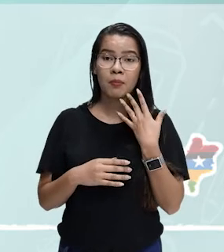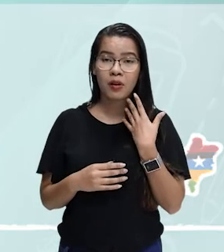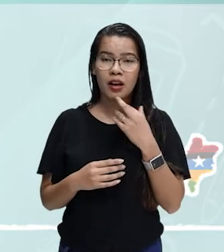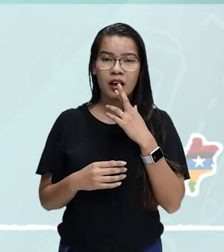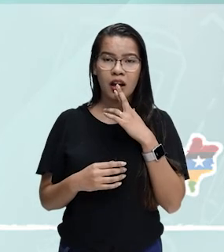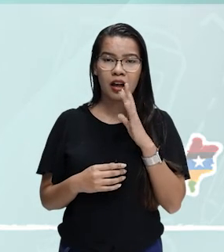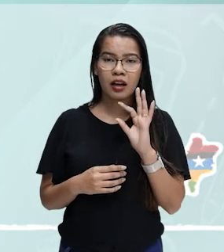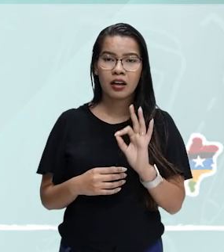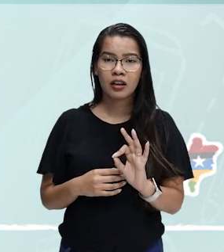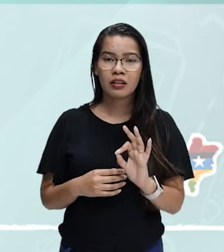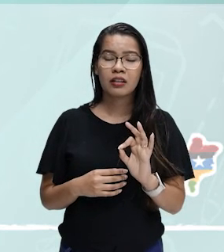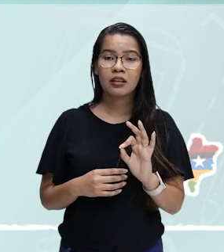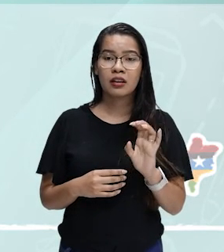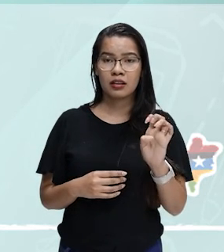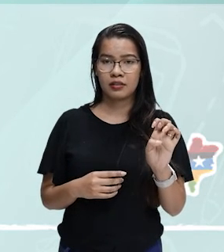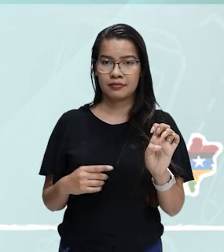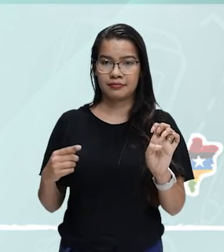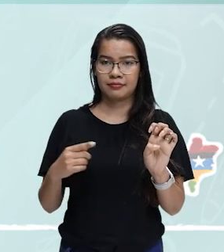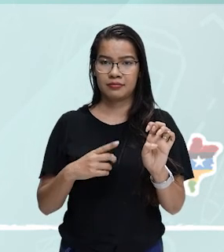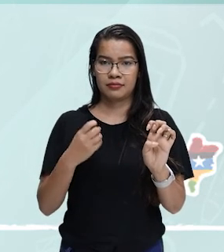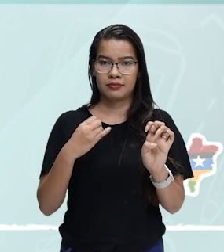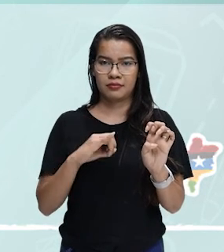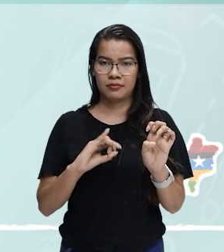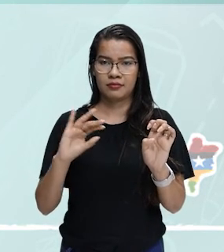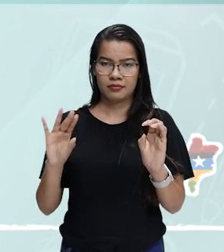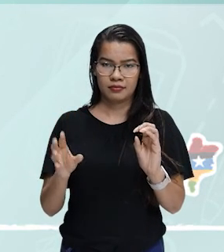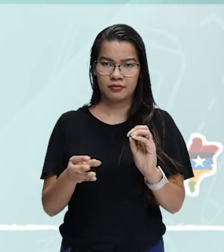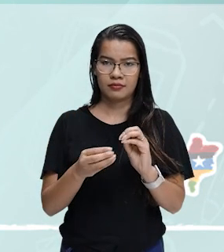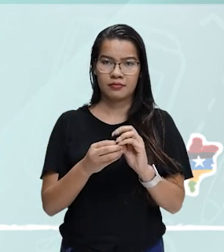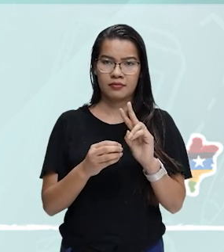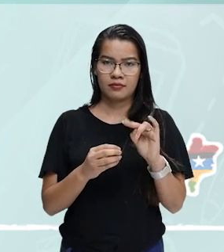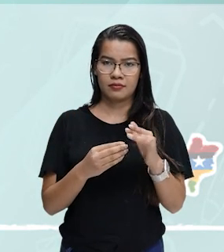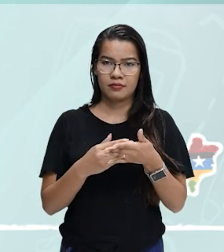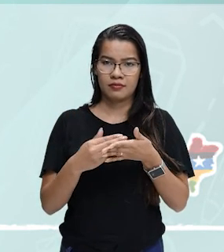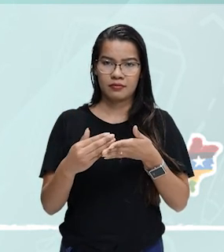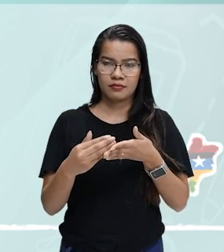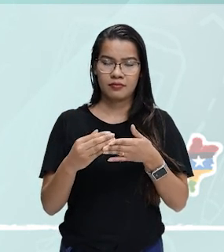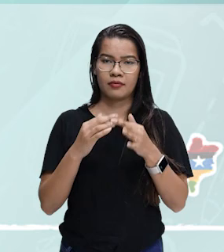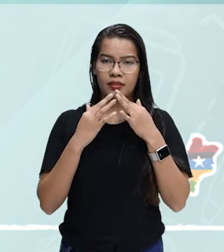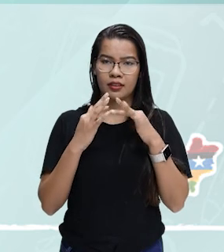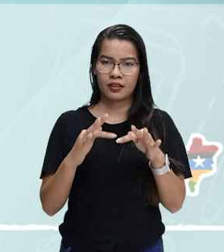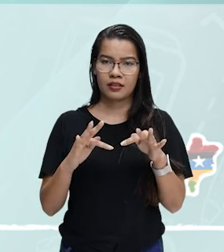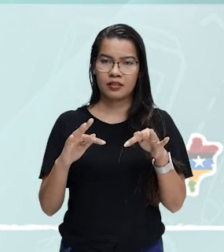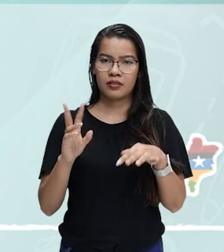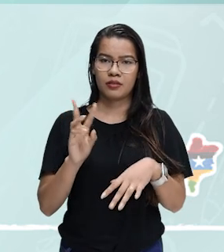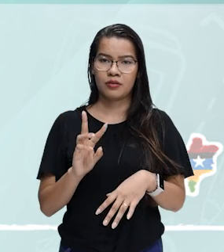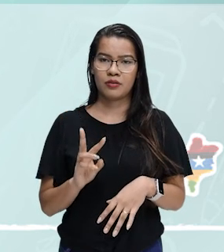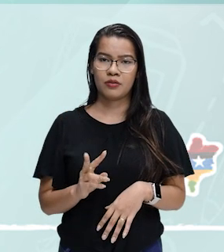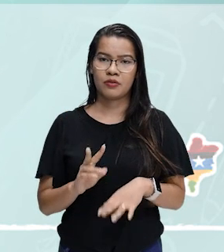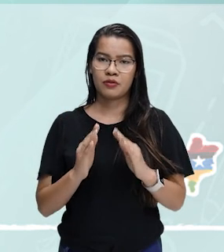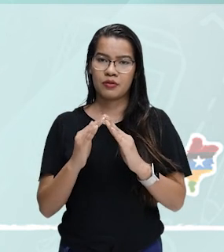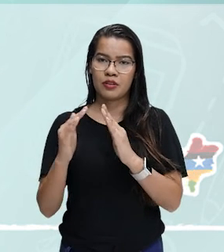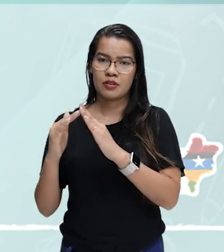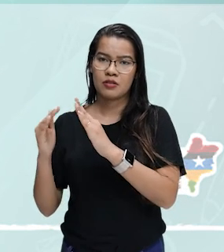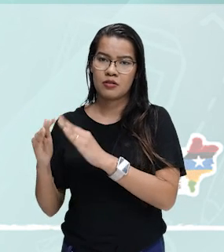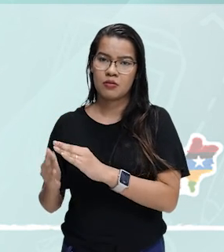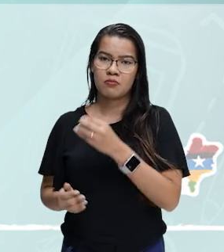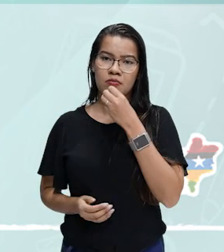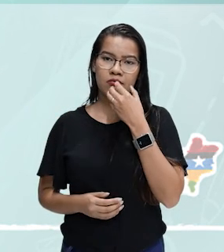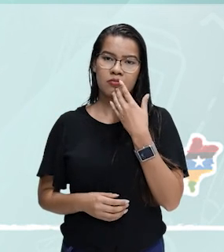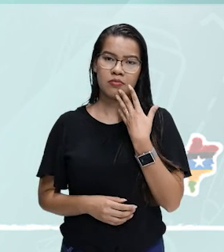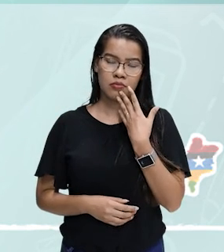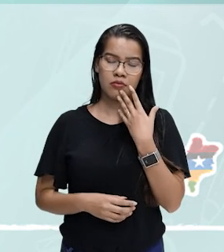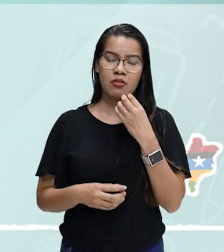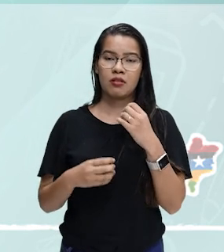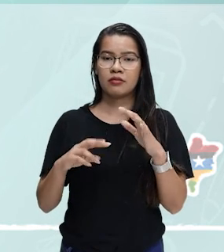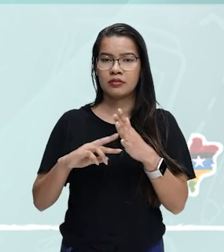E. Se é uma conjunção integrante que vai introduzir a oração subordinada, o vizinho está bom. Complementa o